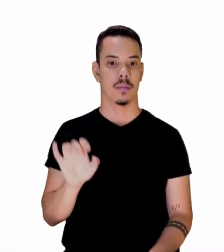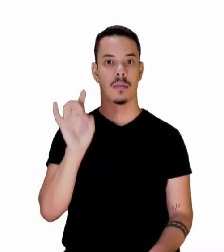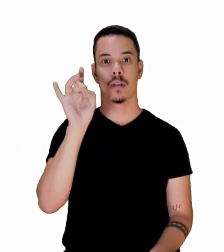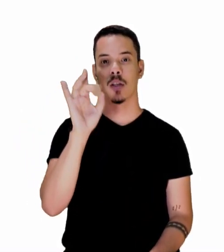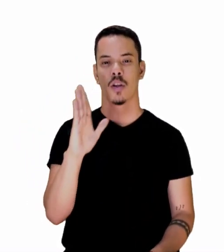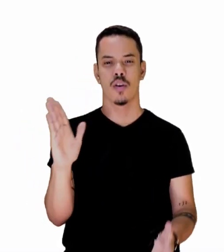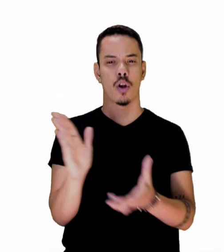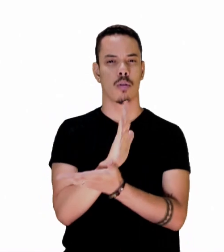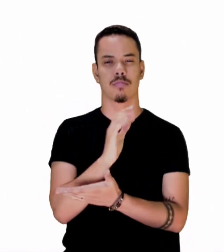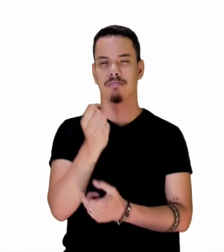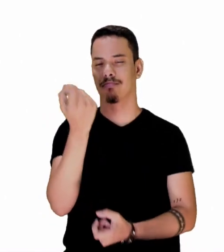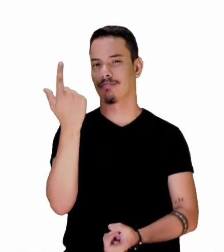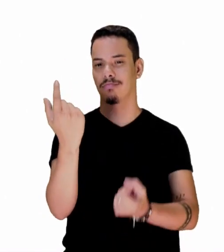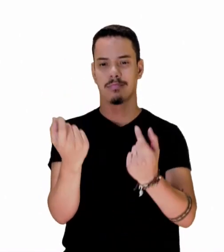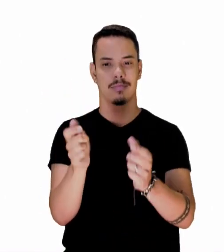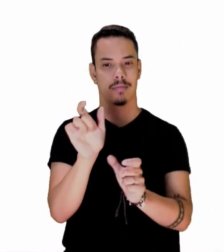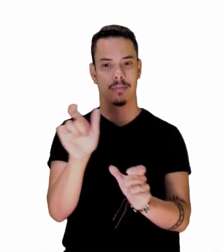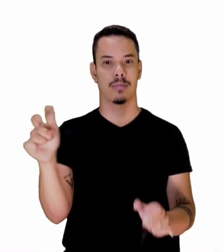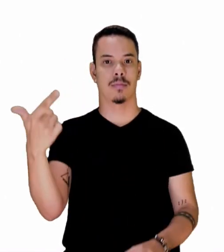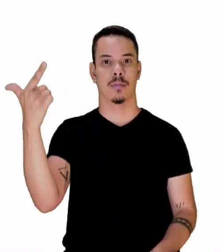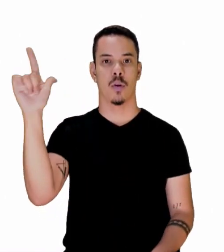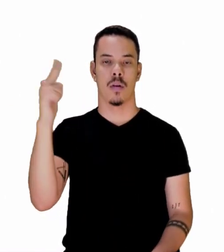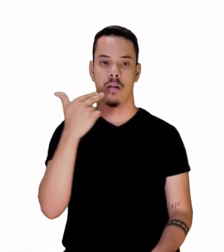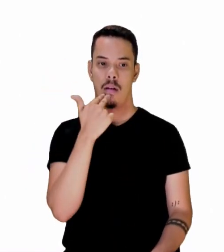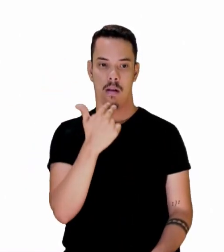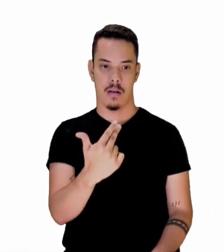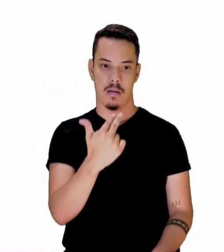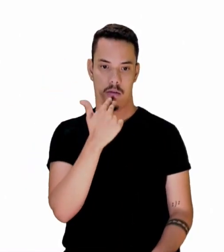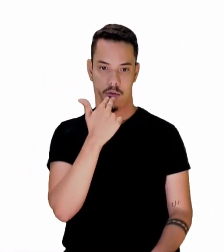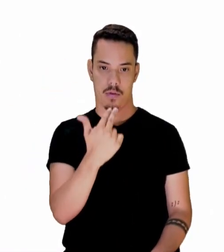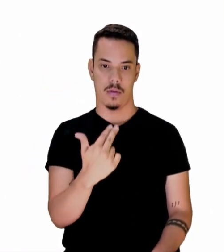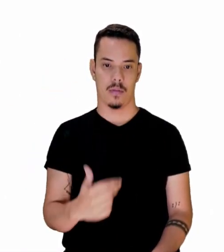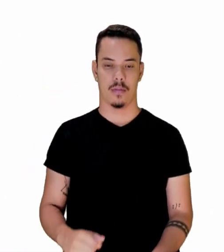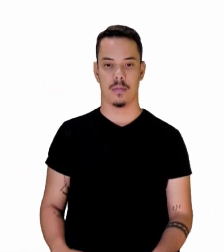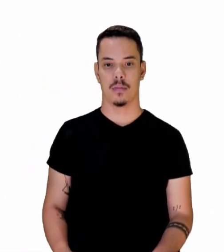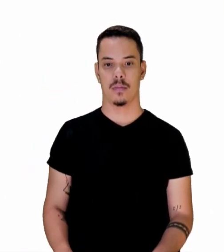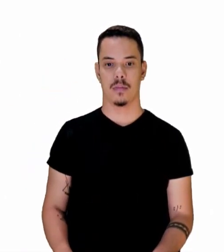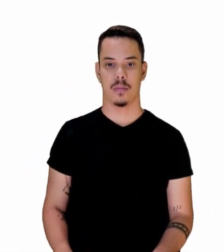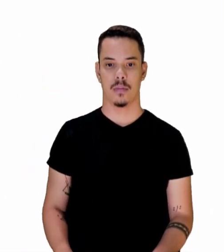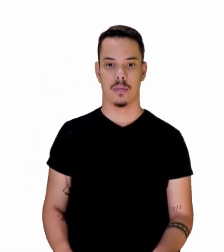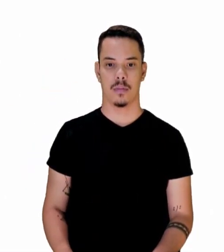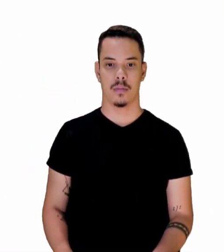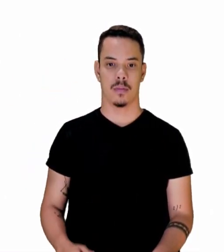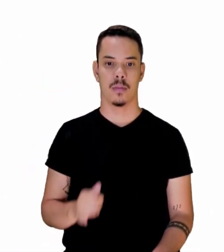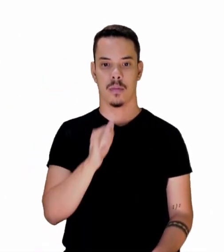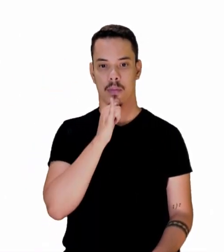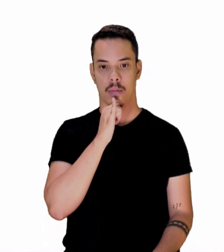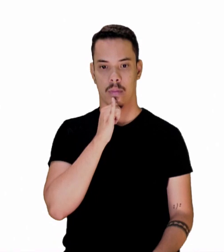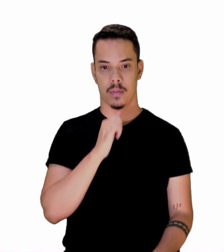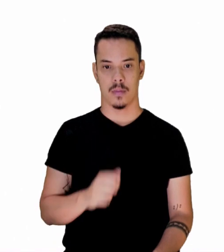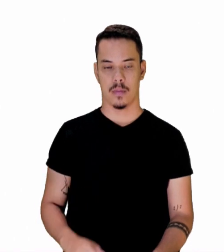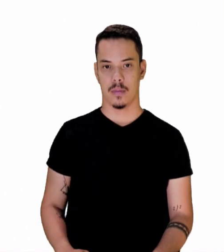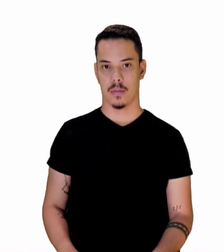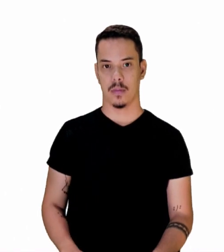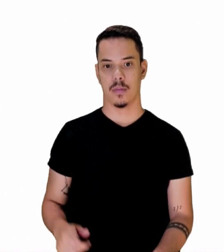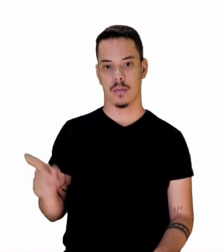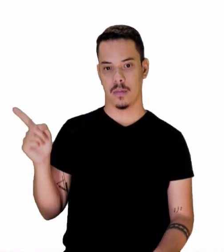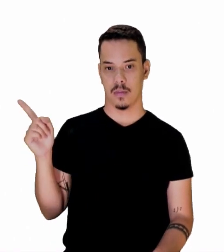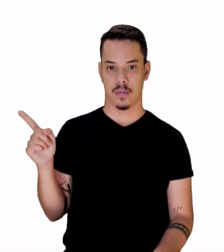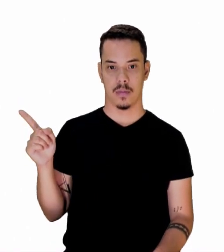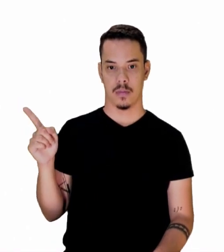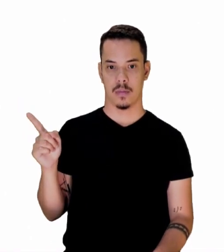apenas em raríssimas palavras estrangeiras. Aí, no caso aqui, ó, eu tenho a palavra guinte,